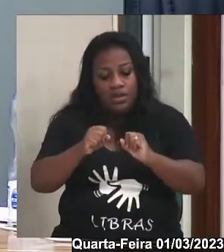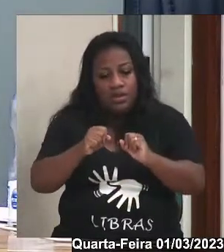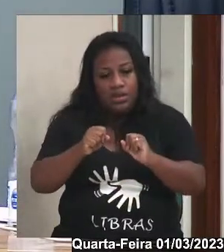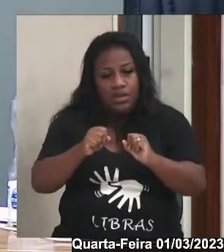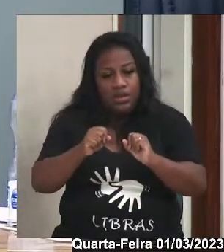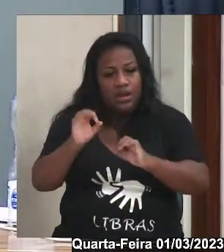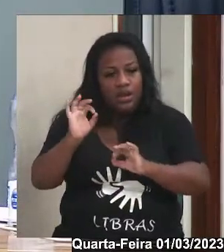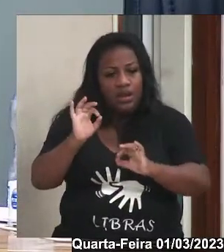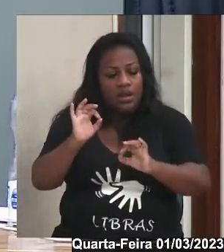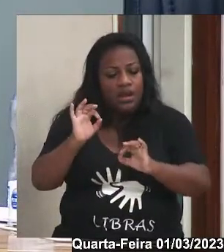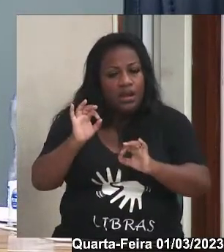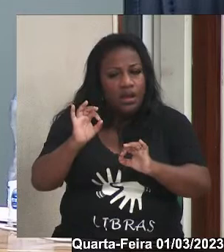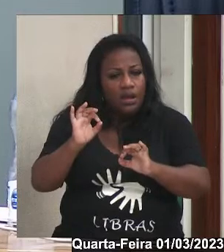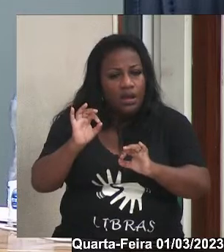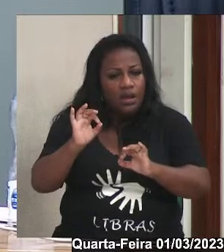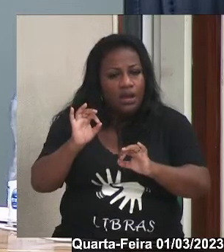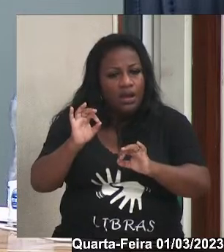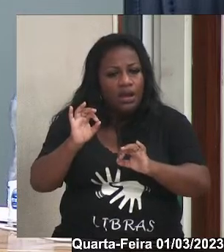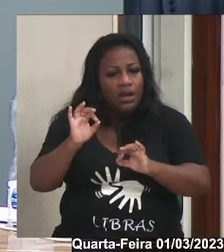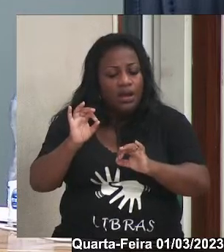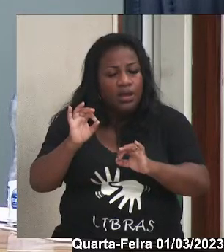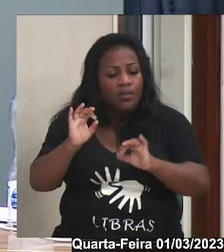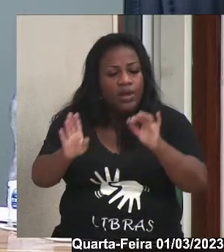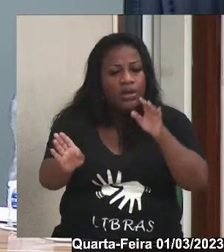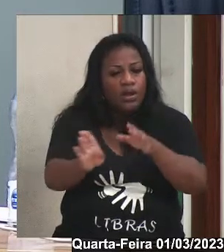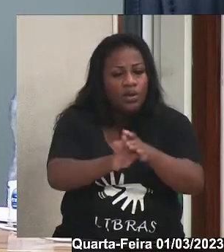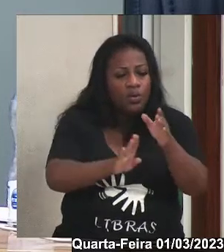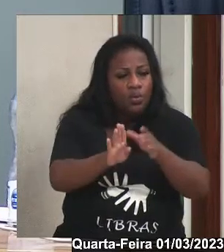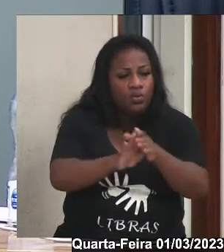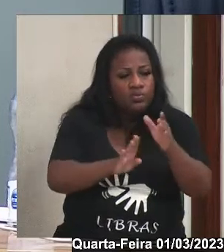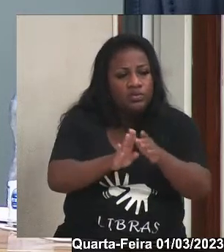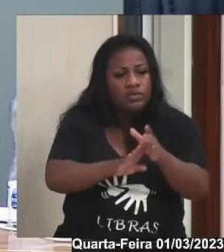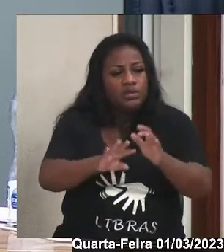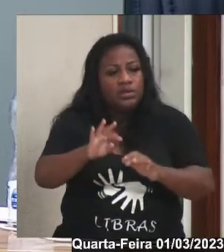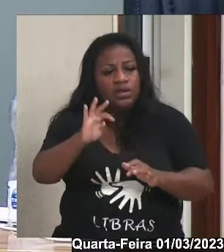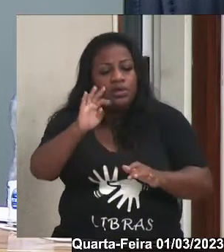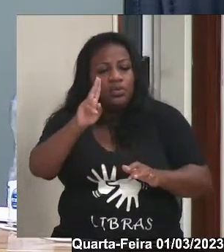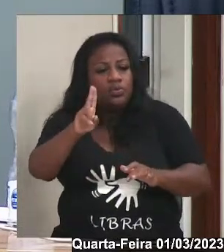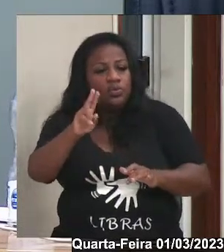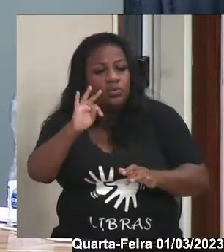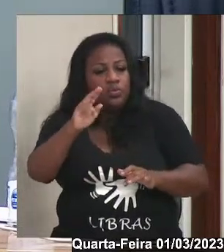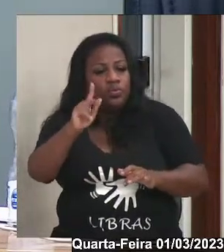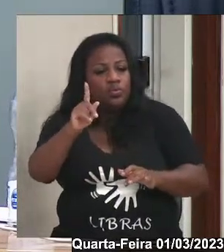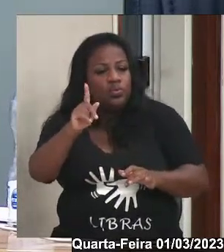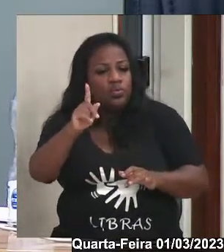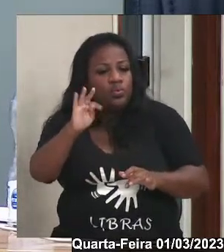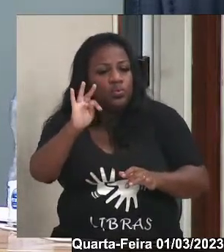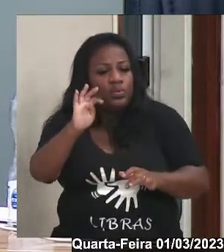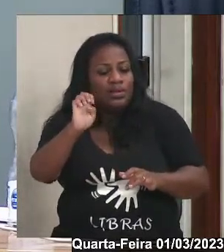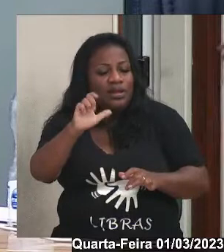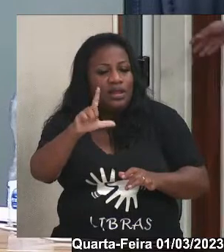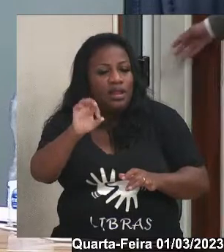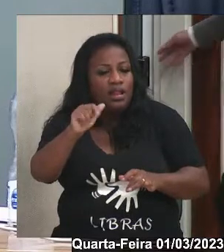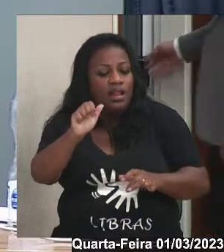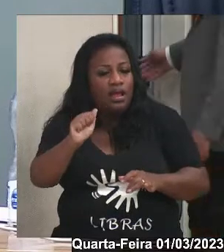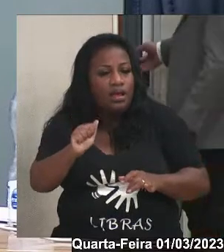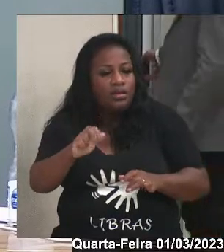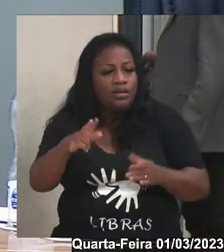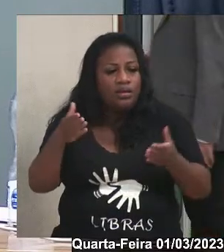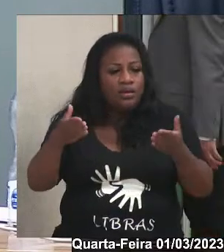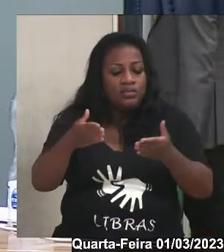para a implantação da nova sede do Conselho Tutelar na Startup Silica da Serra, Campo Limpo, 2315, em Budas Artes.